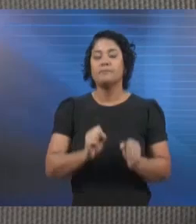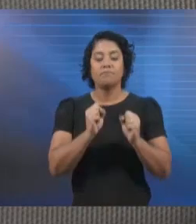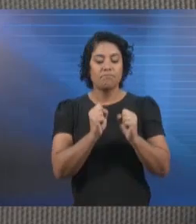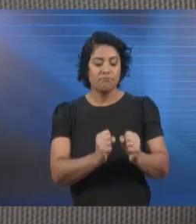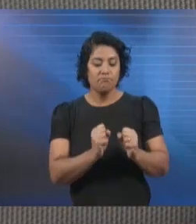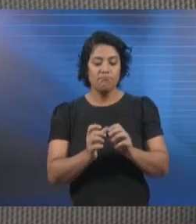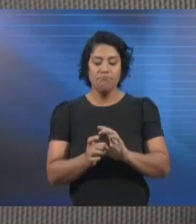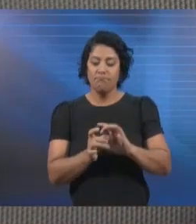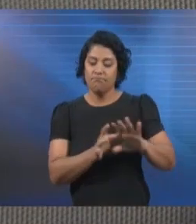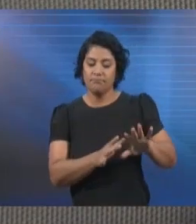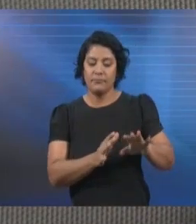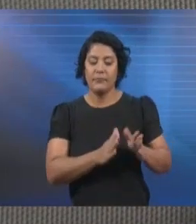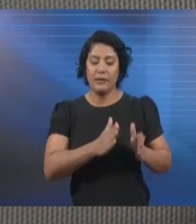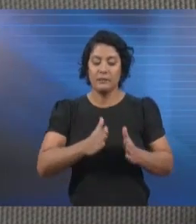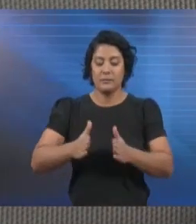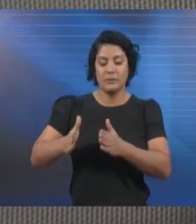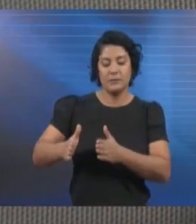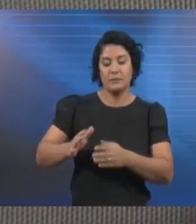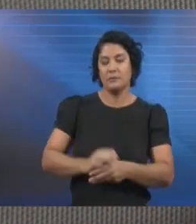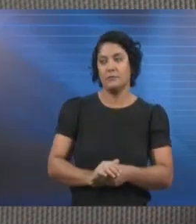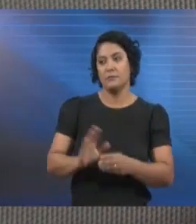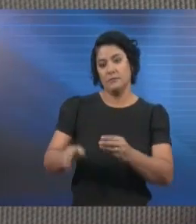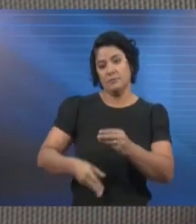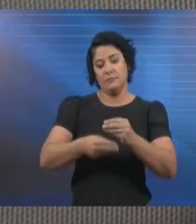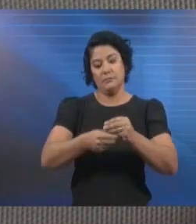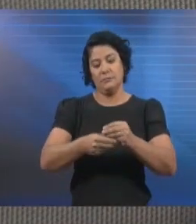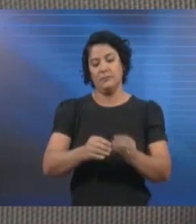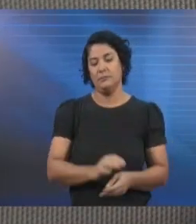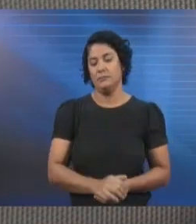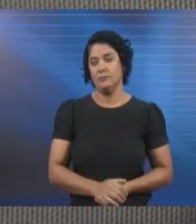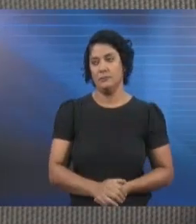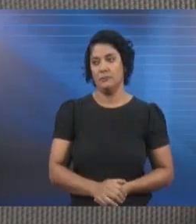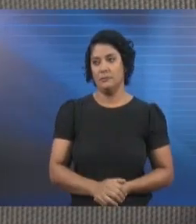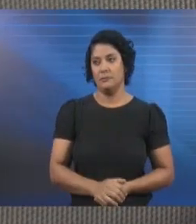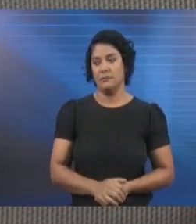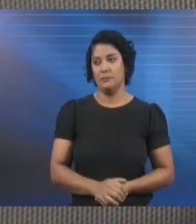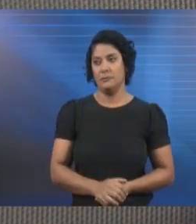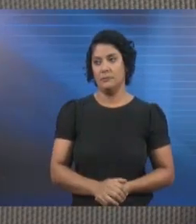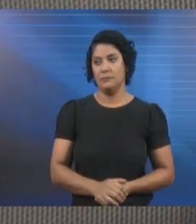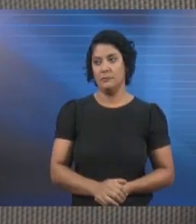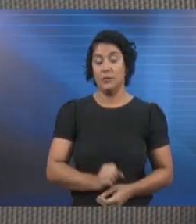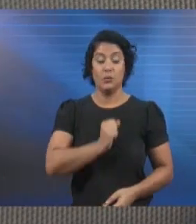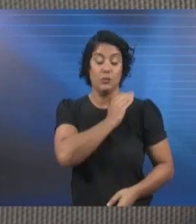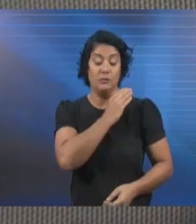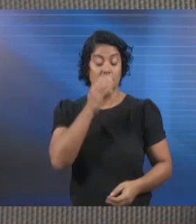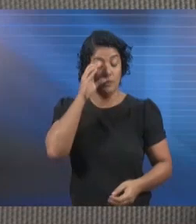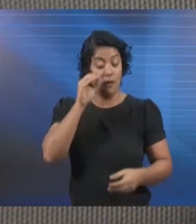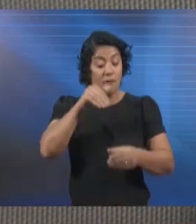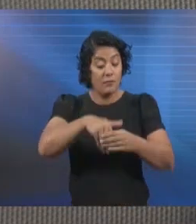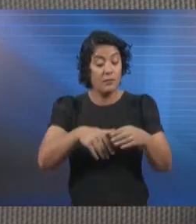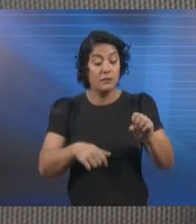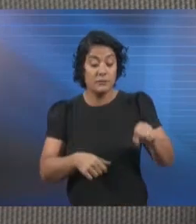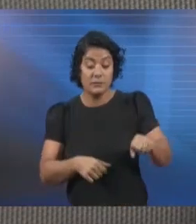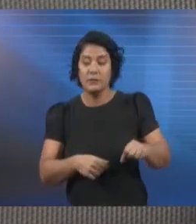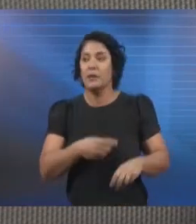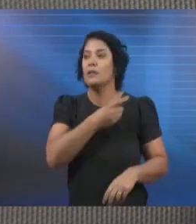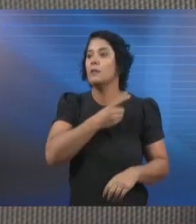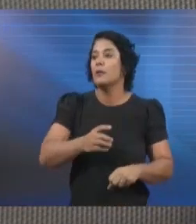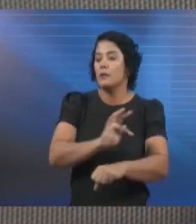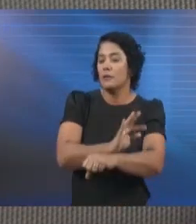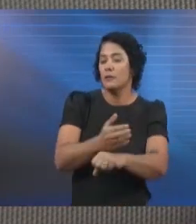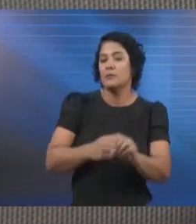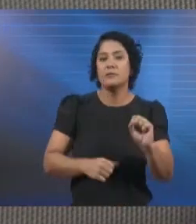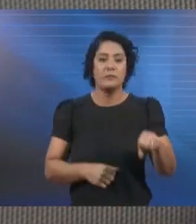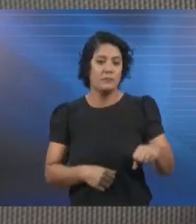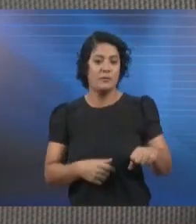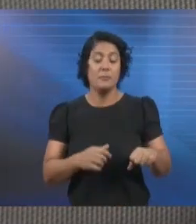dispensar a tramitação desta emenda não adianta o Coronel zedo votar favorável o deputado tomba votar